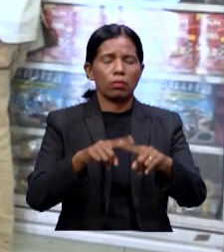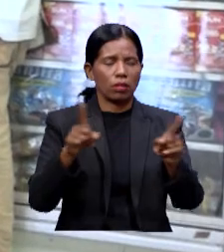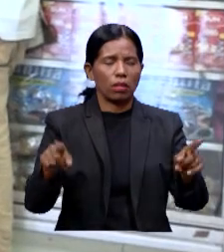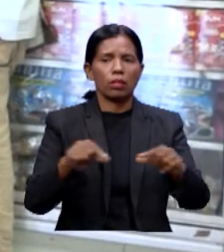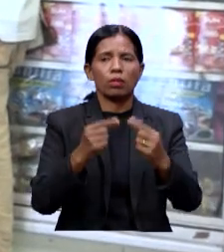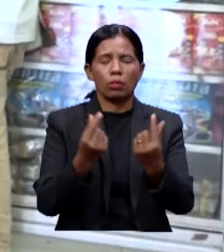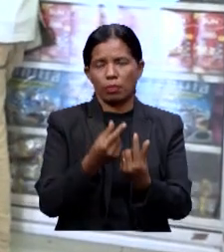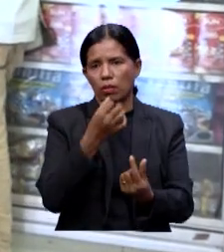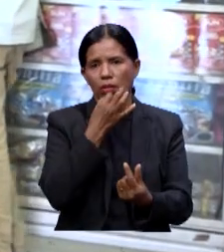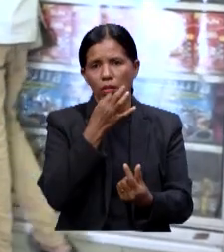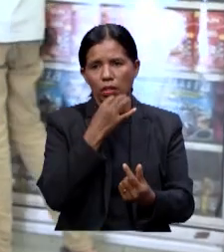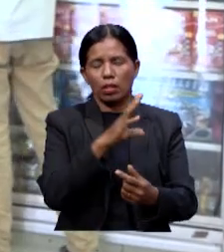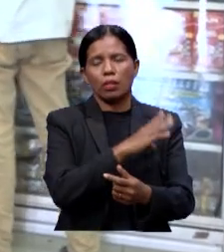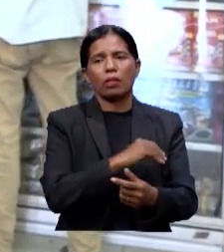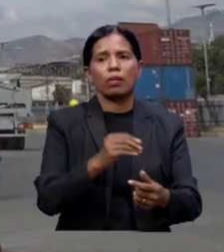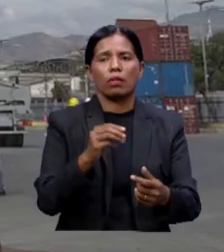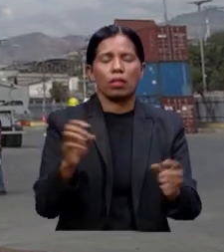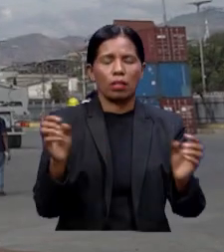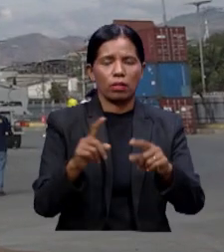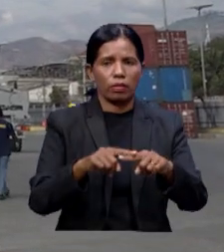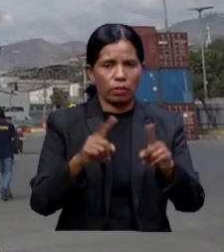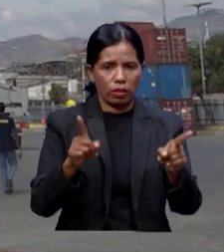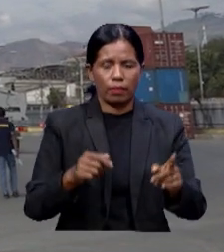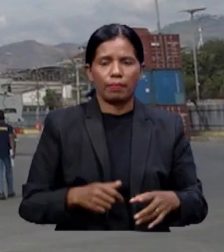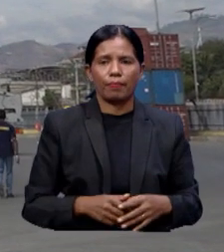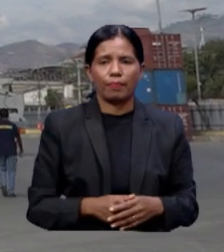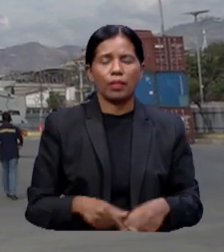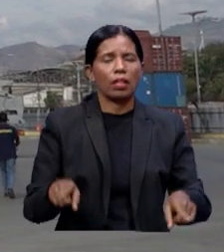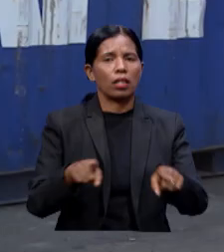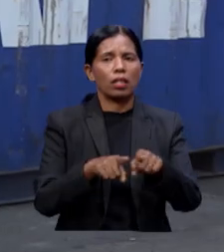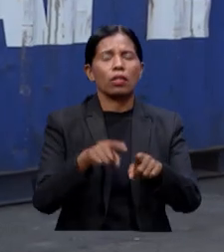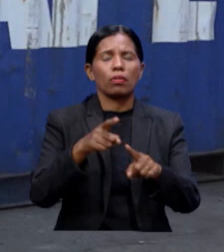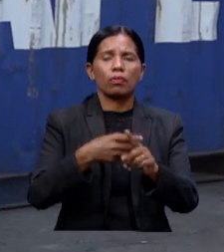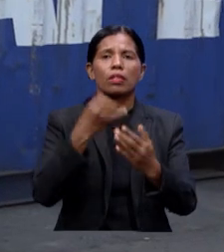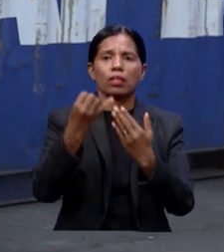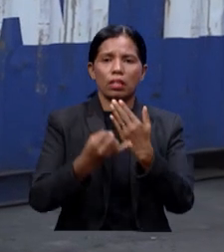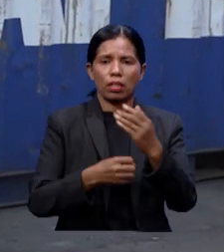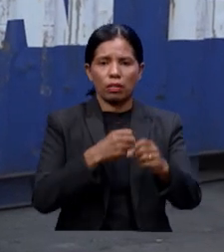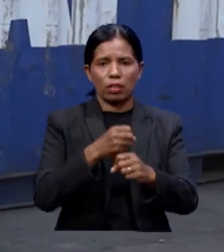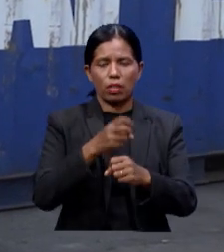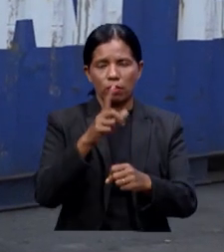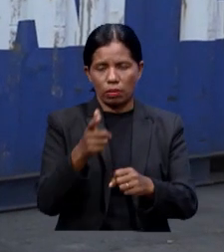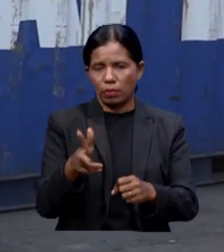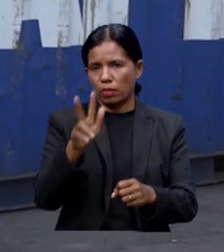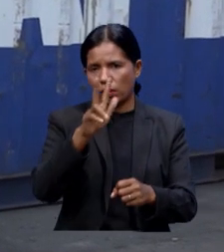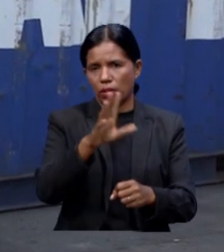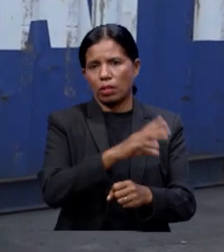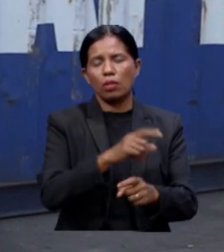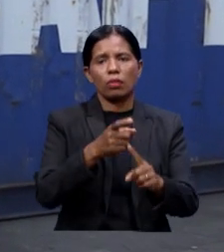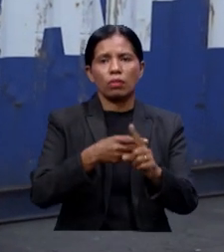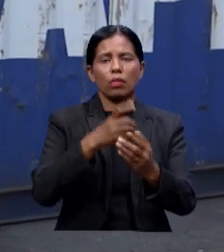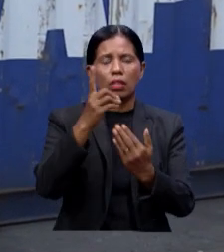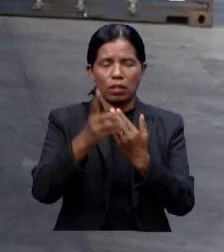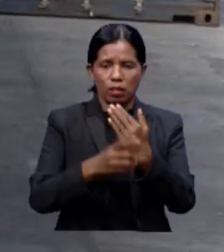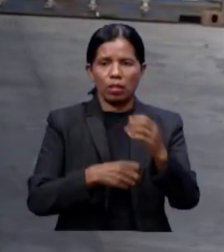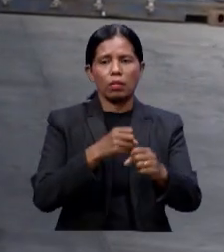grupo RAHAN no bebidas laus alcoólica. Compara entre fulan janeiro tinerin rua rua nulo recin tolu ho fulan dezembro tinerin